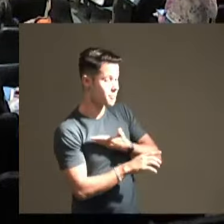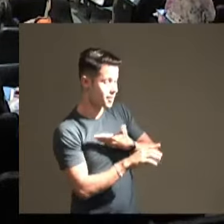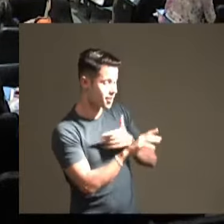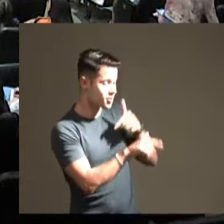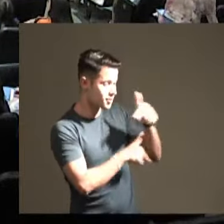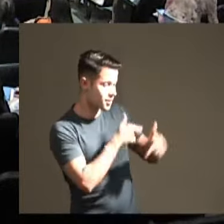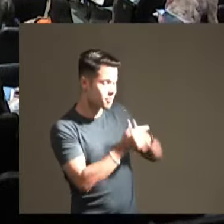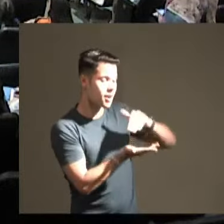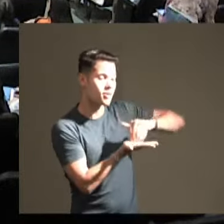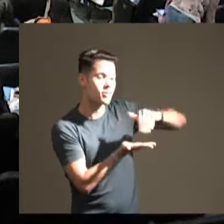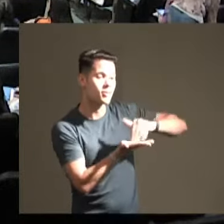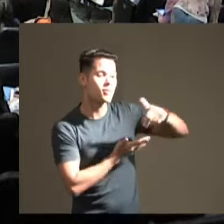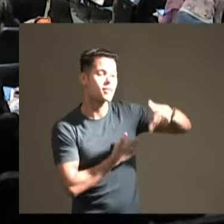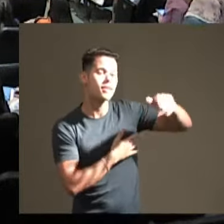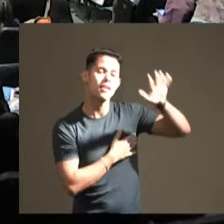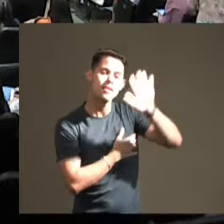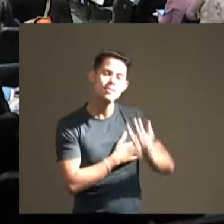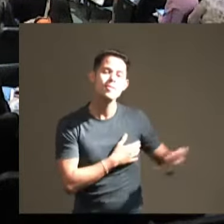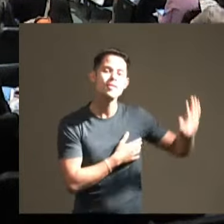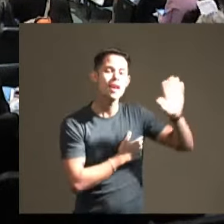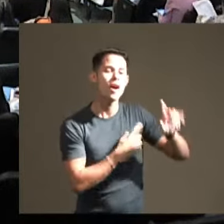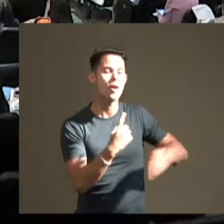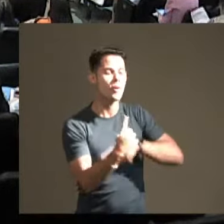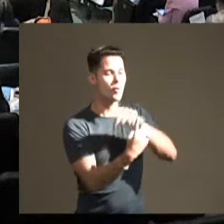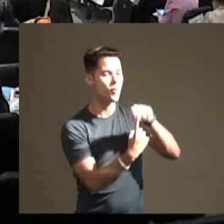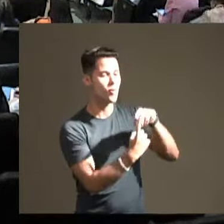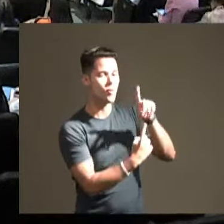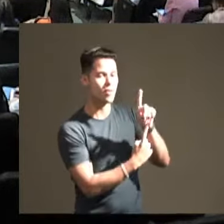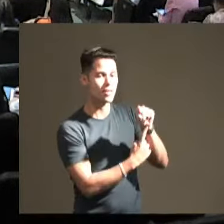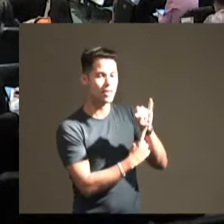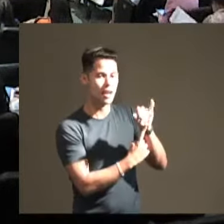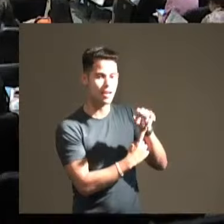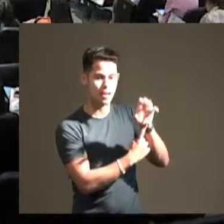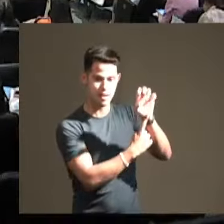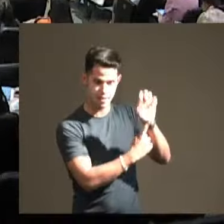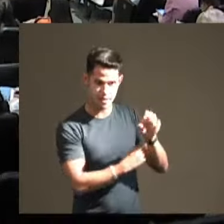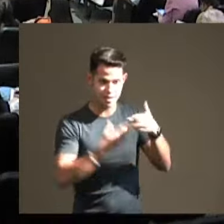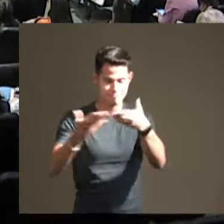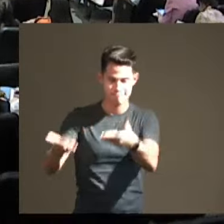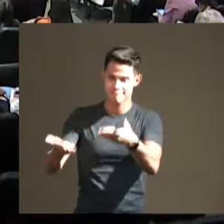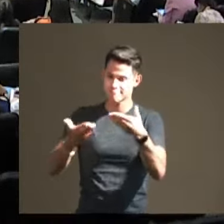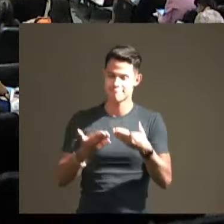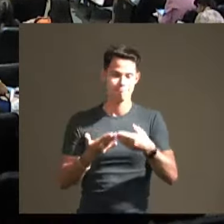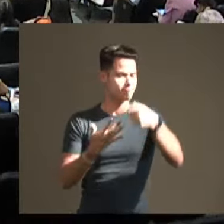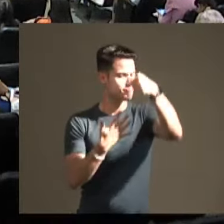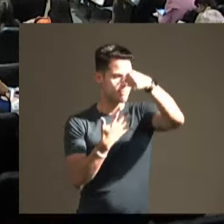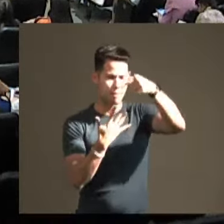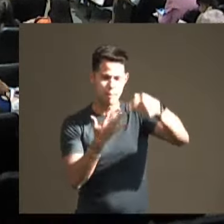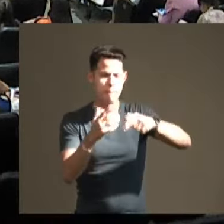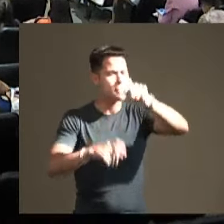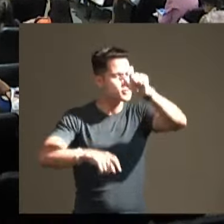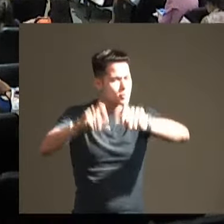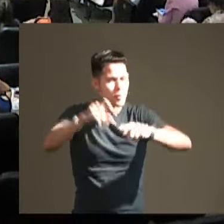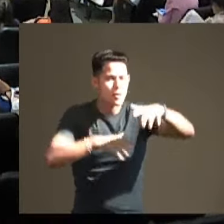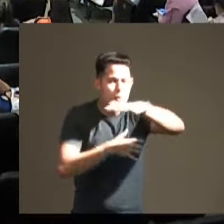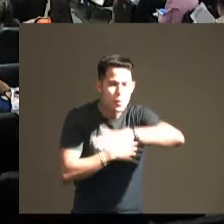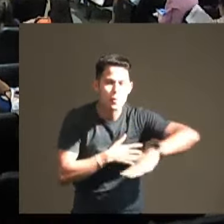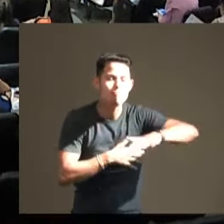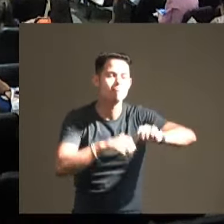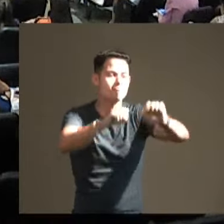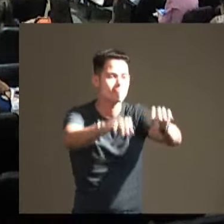Secretaria Nacional, a Daiane Mantuanelli, enfim, todas as pessoas aqui no